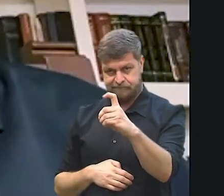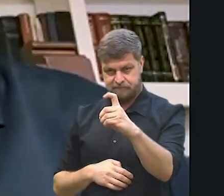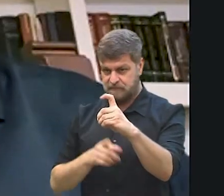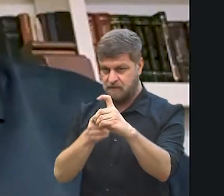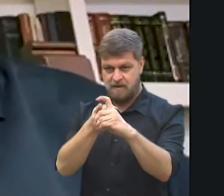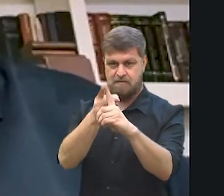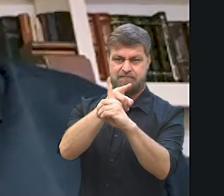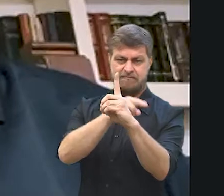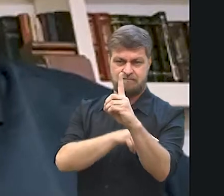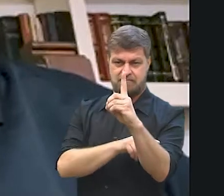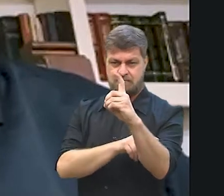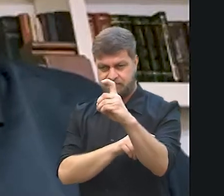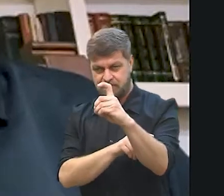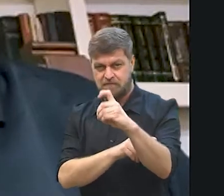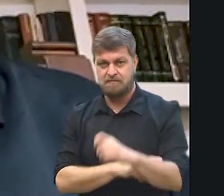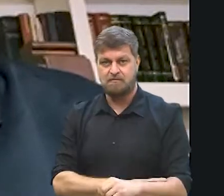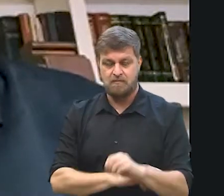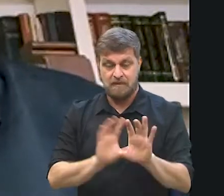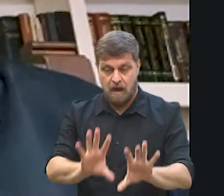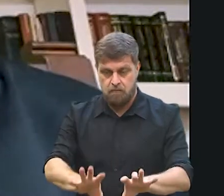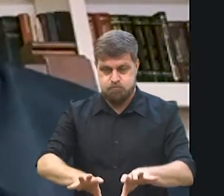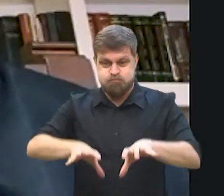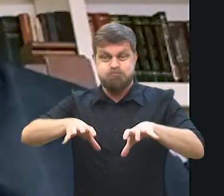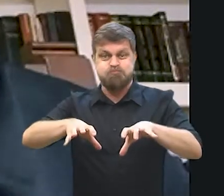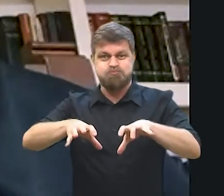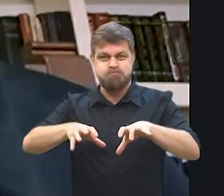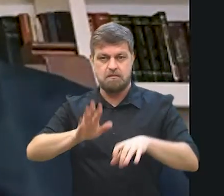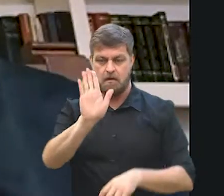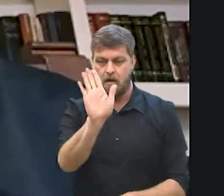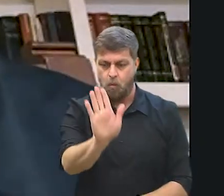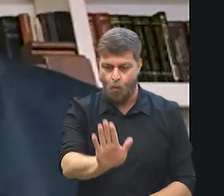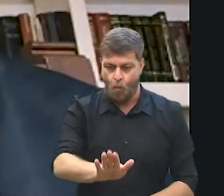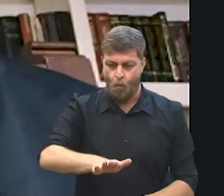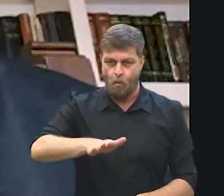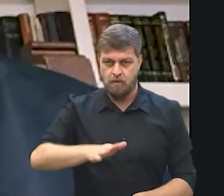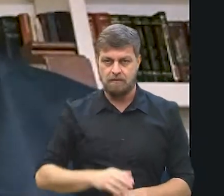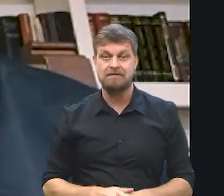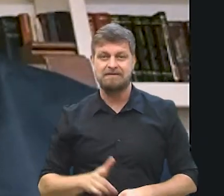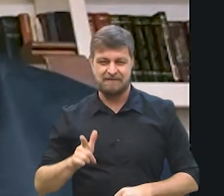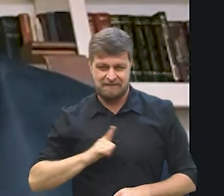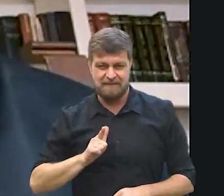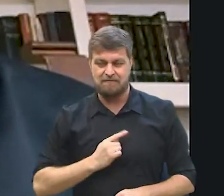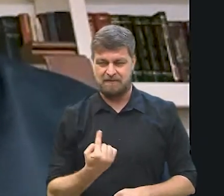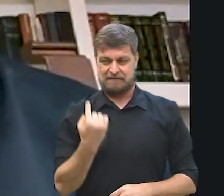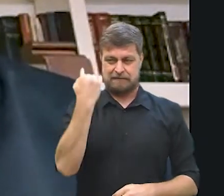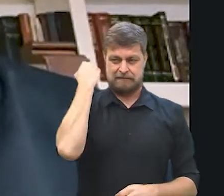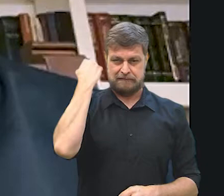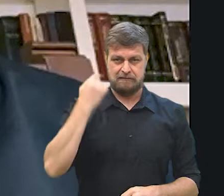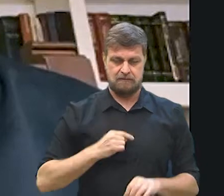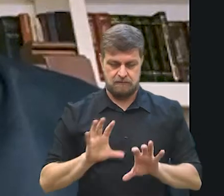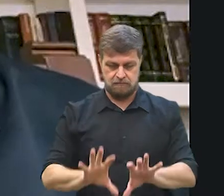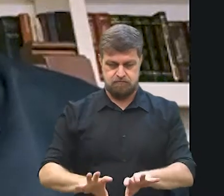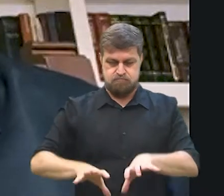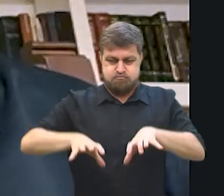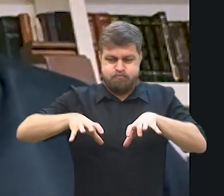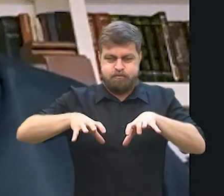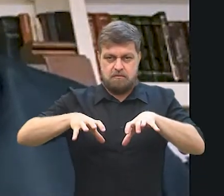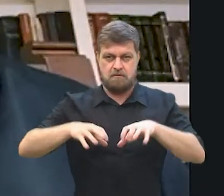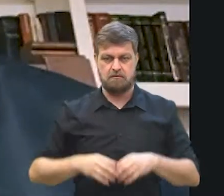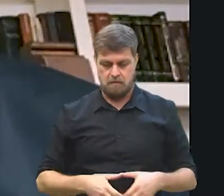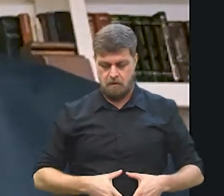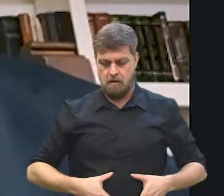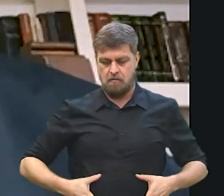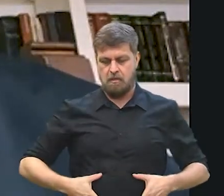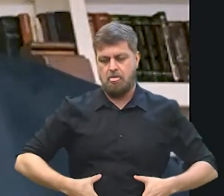Aham. E a lordose lombar seria essa entrada na sua coluna atrás das costas, antes do glúteo muito grande para frente,